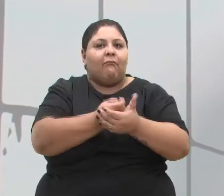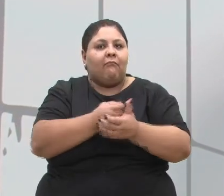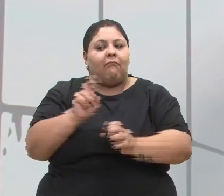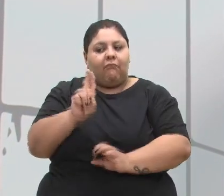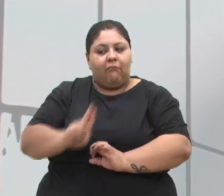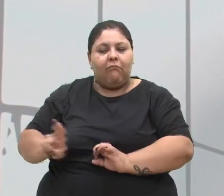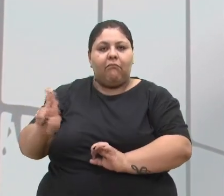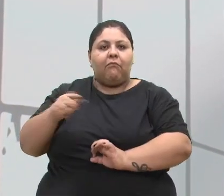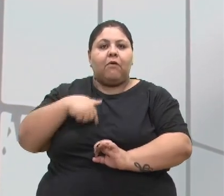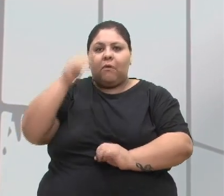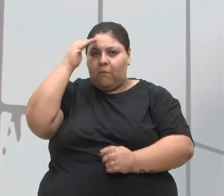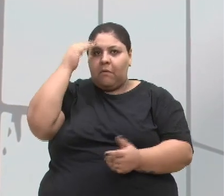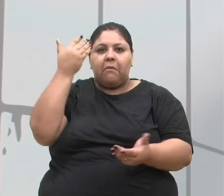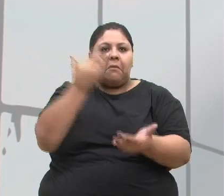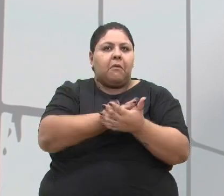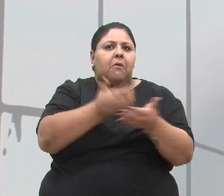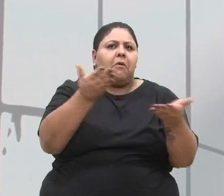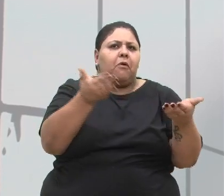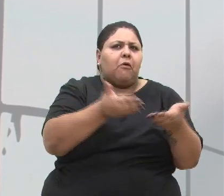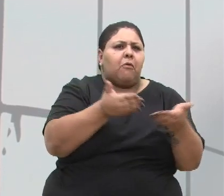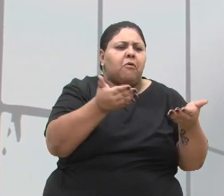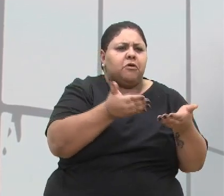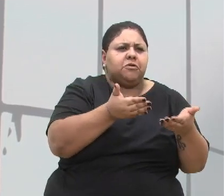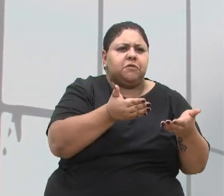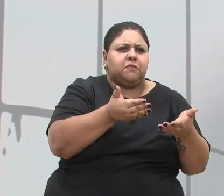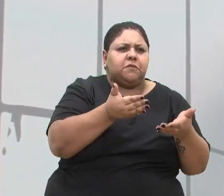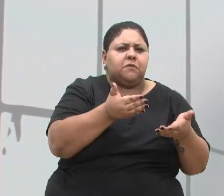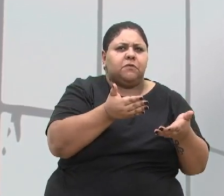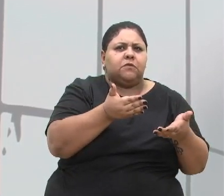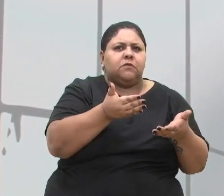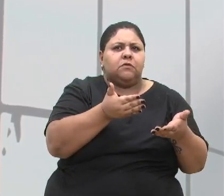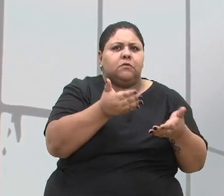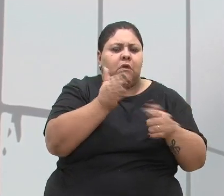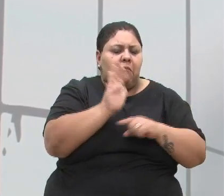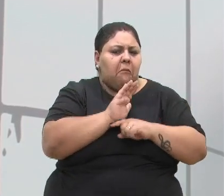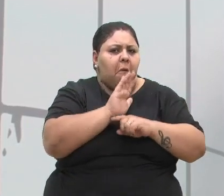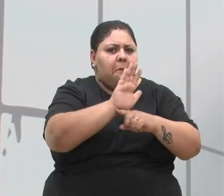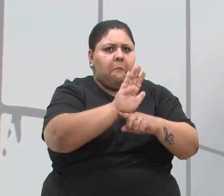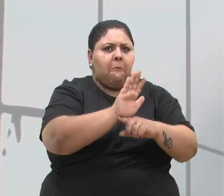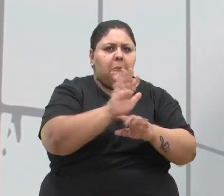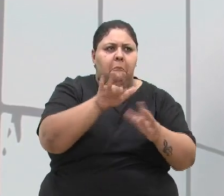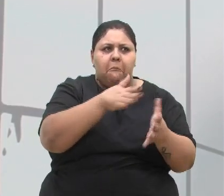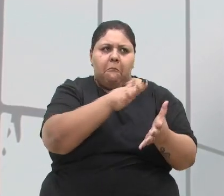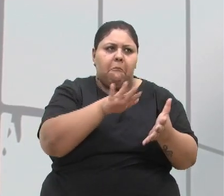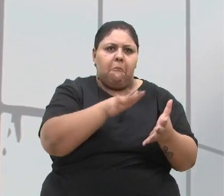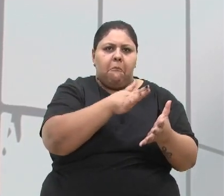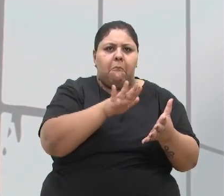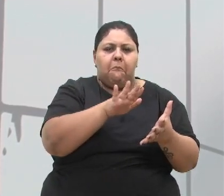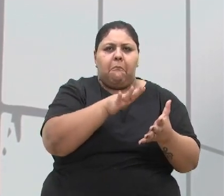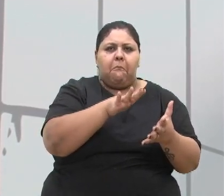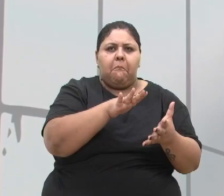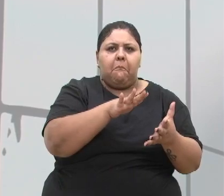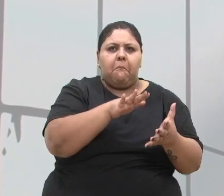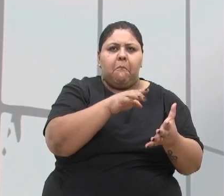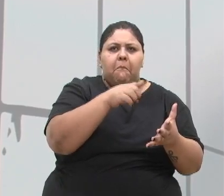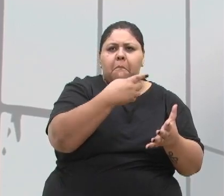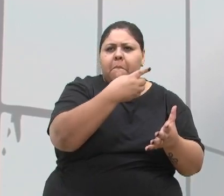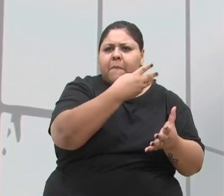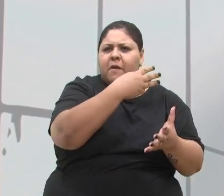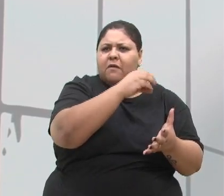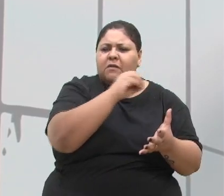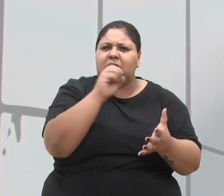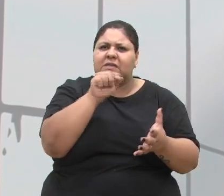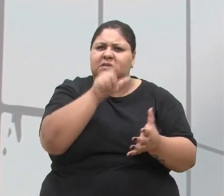universidade. Eu acredito que hoje, nesse primeiro momento, estará beneficiando em torno de 1.300.000 pessoas, né, da